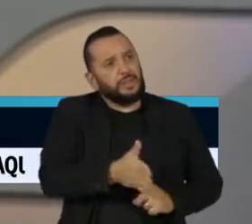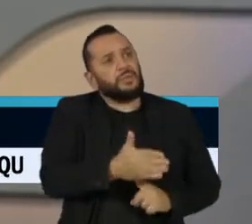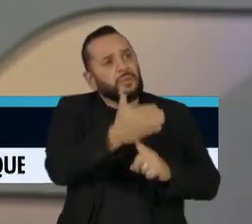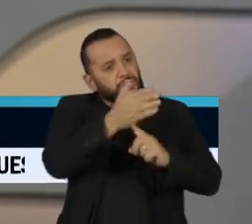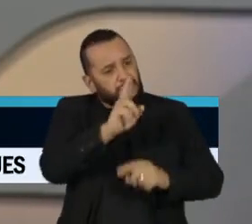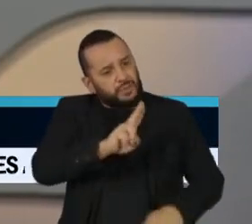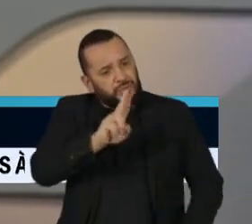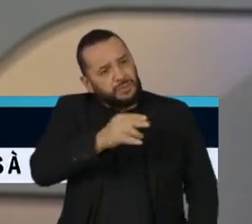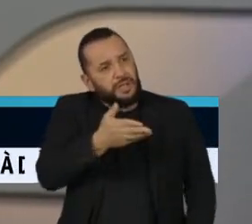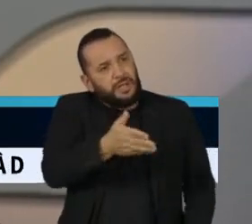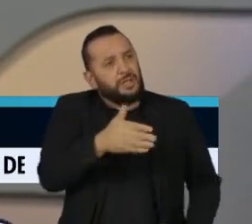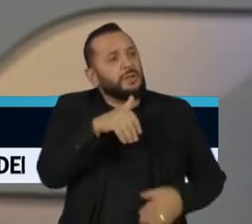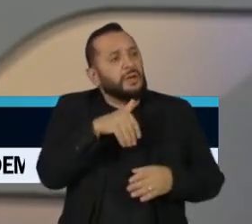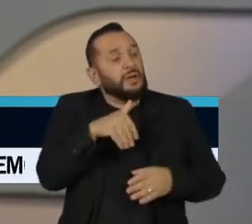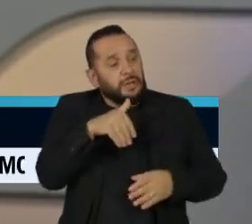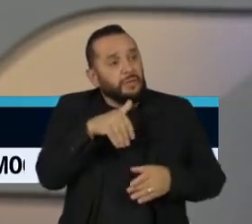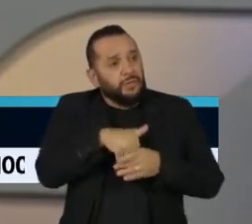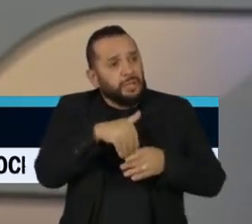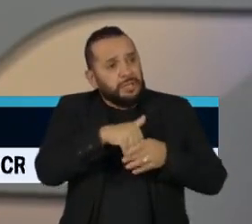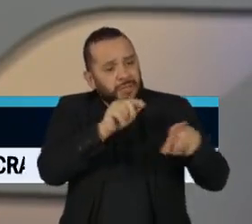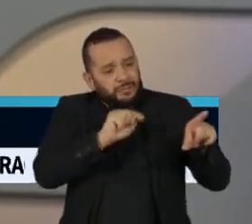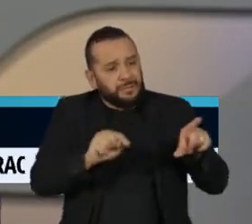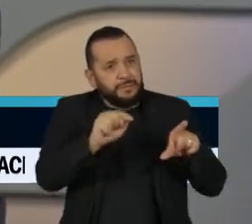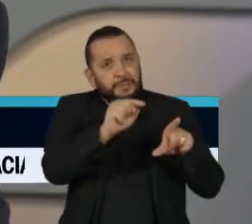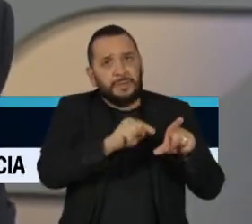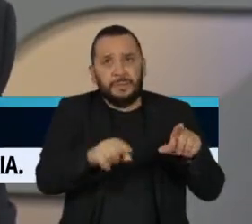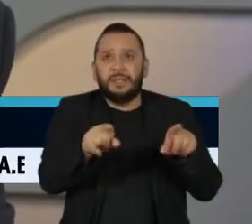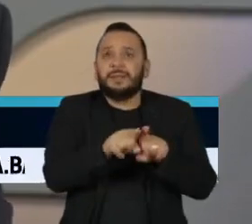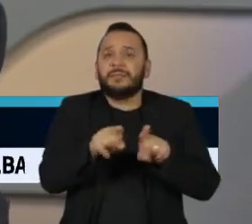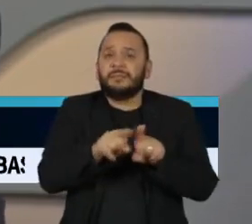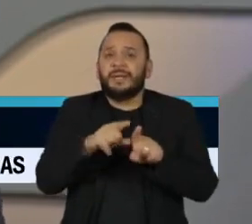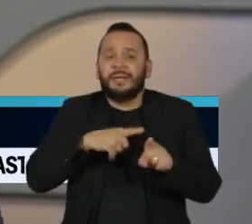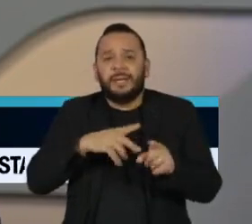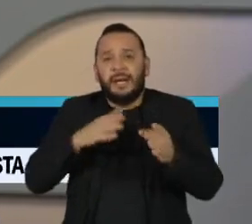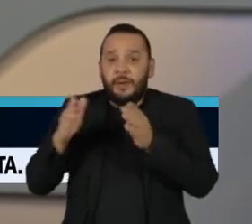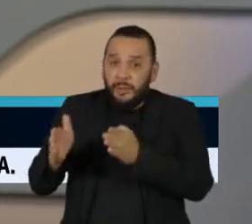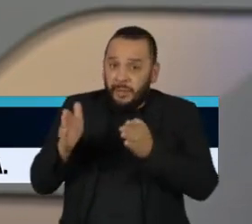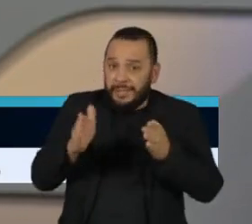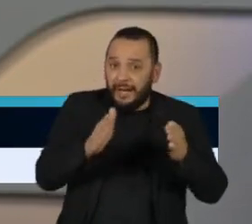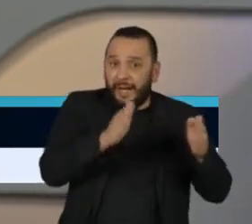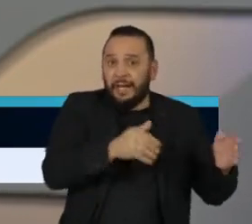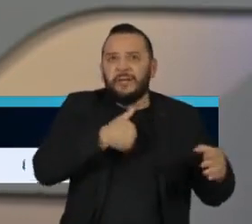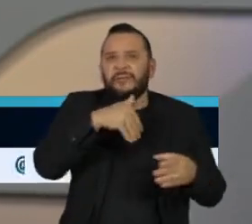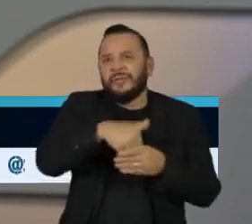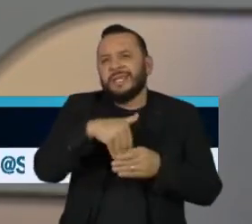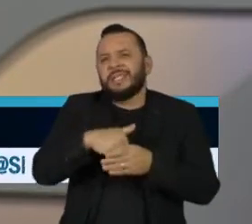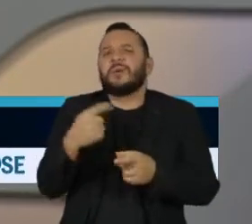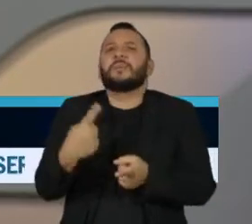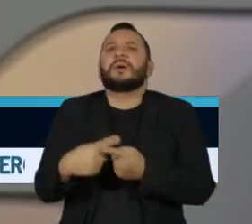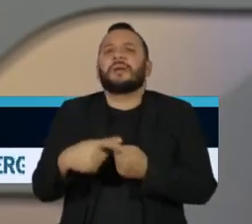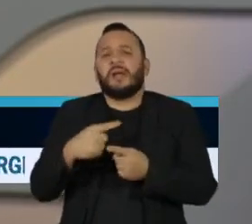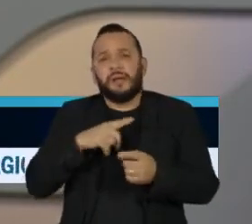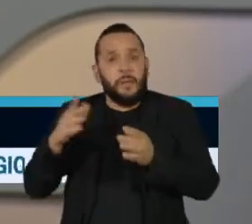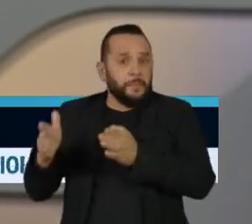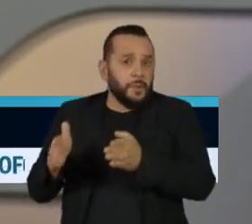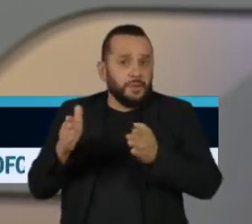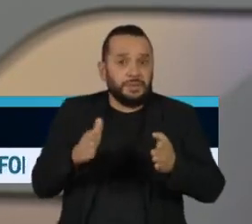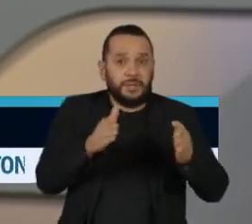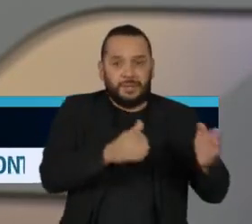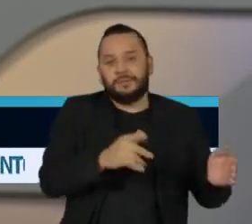usada nas eleições e, principalmente, para o processo eleitoral, porque o processo envolve